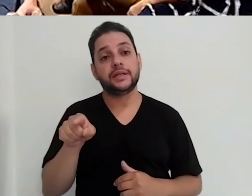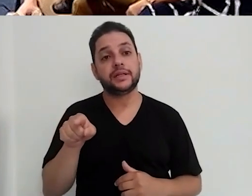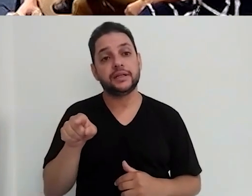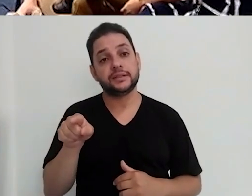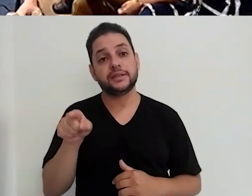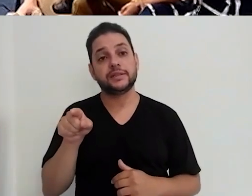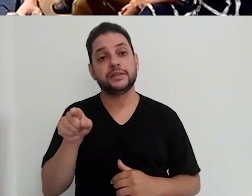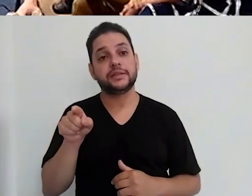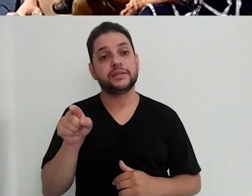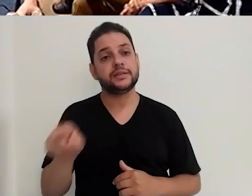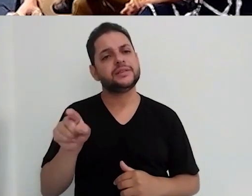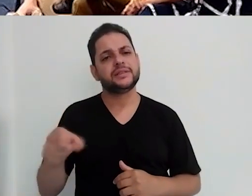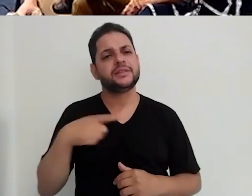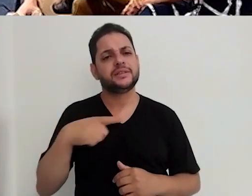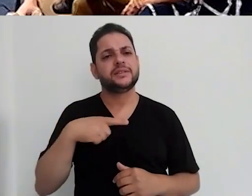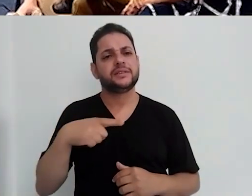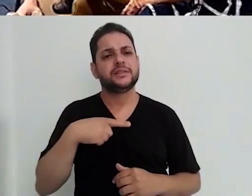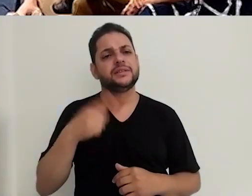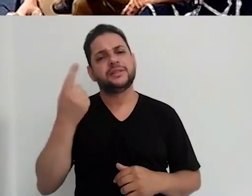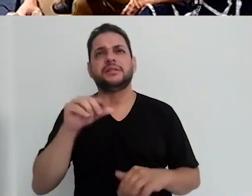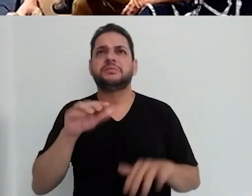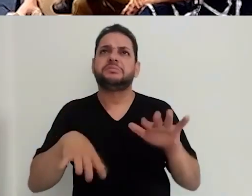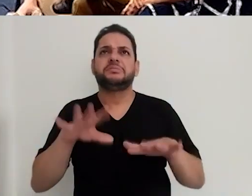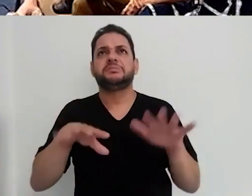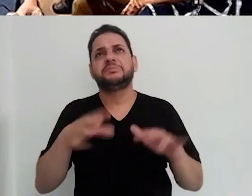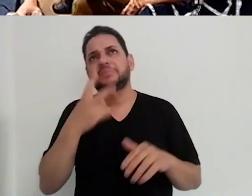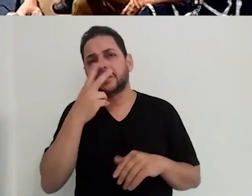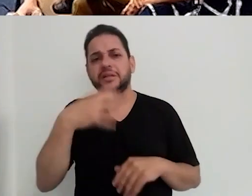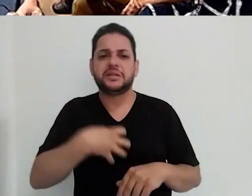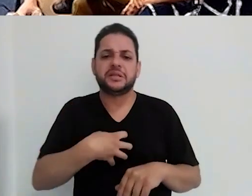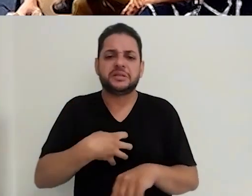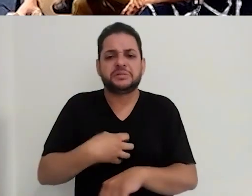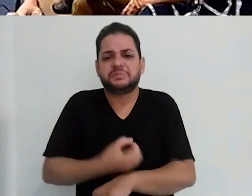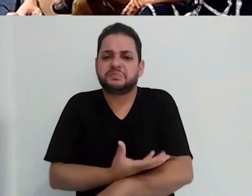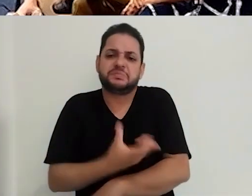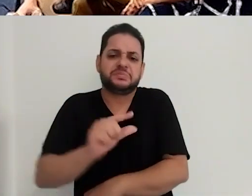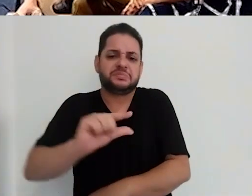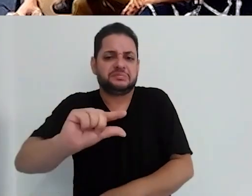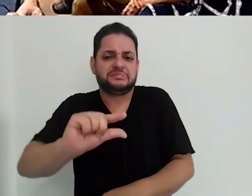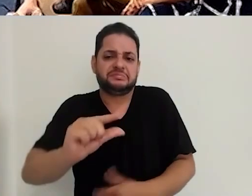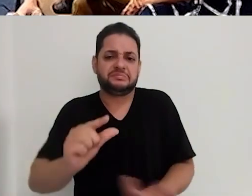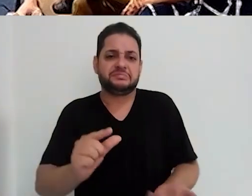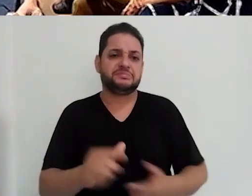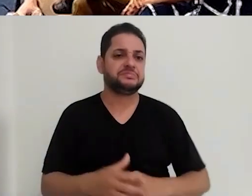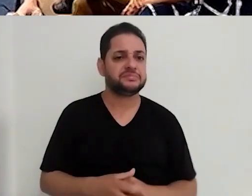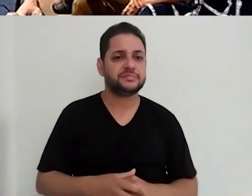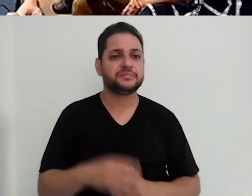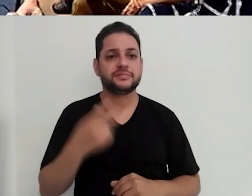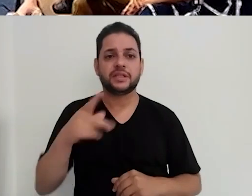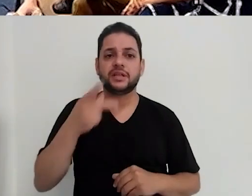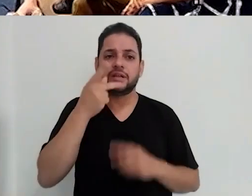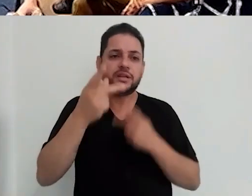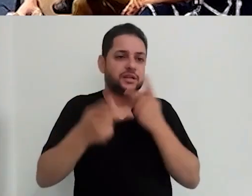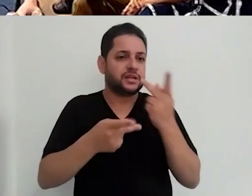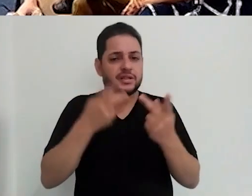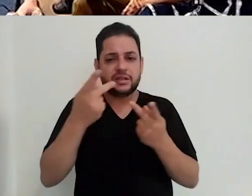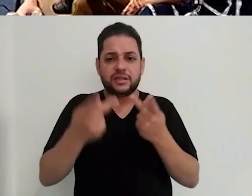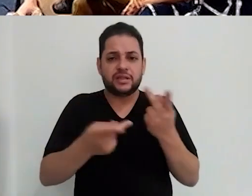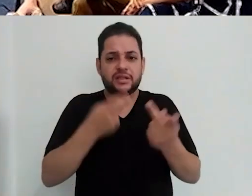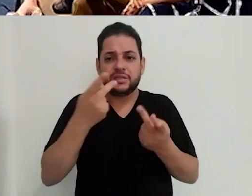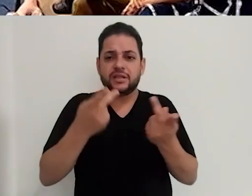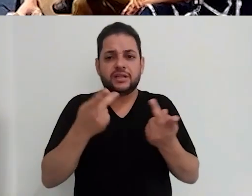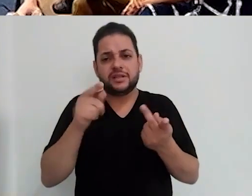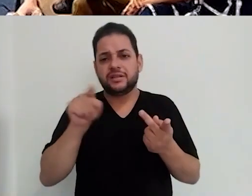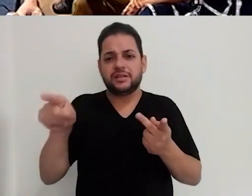tem uma hora lá que ele meio que se emociona, mas não muito. Ele não. O jeito que ele fala da Angela Lee, eu já tinha visto ele falar milhões